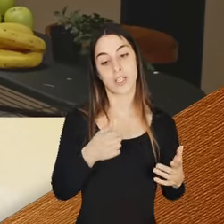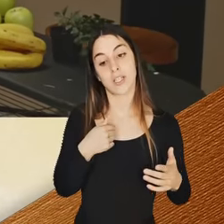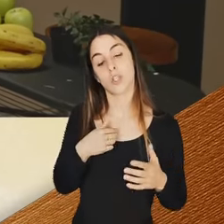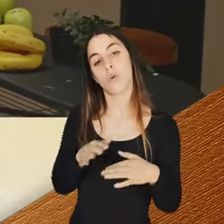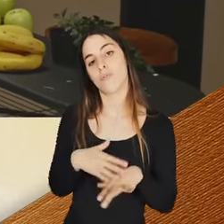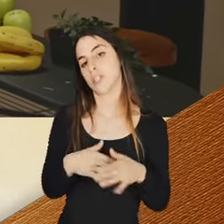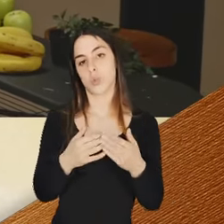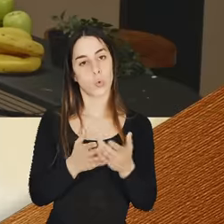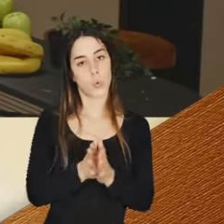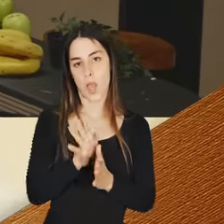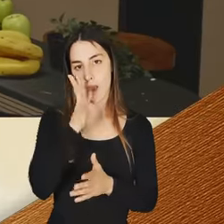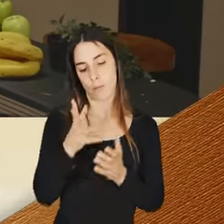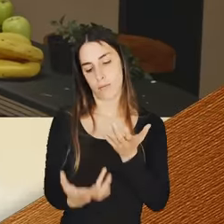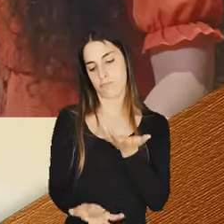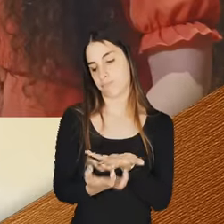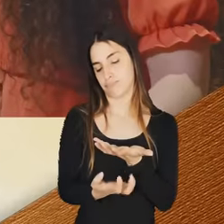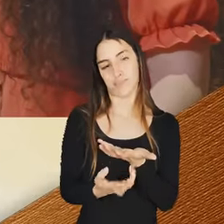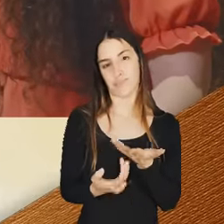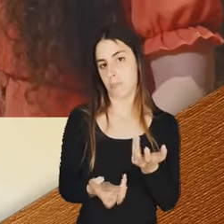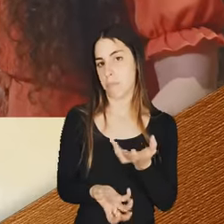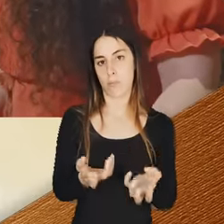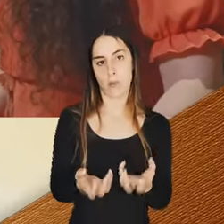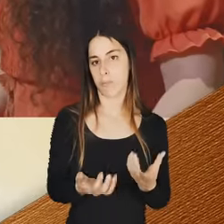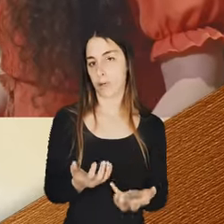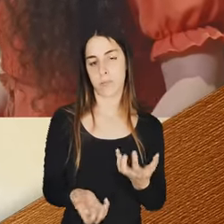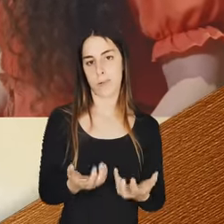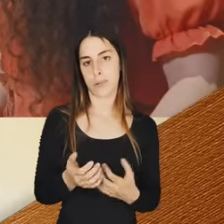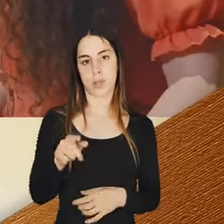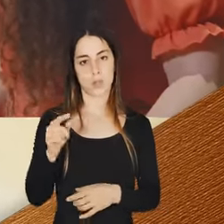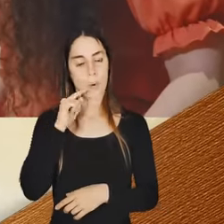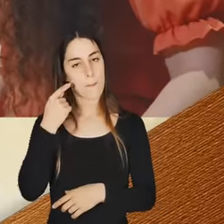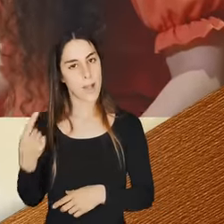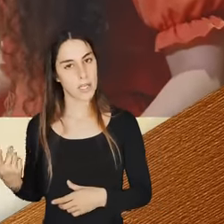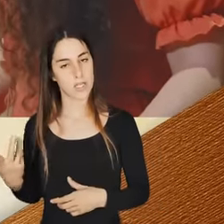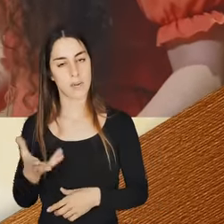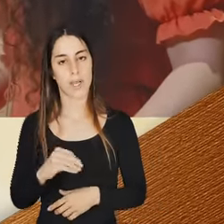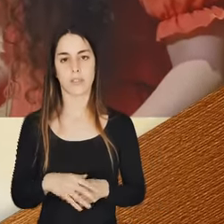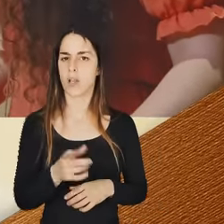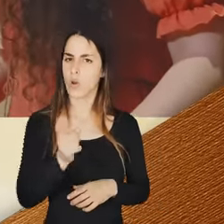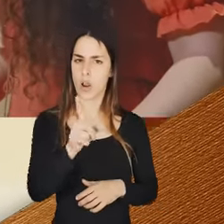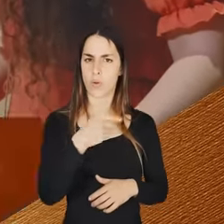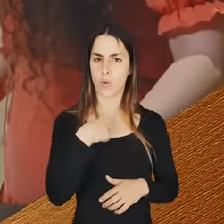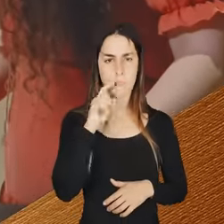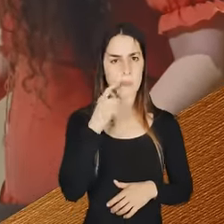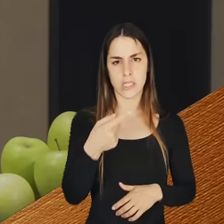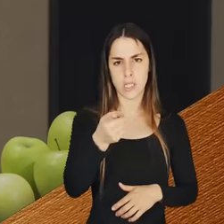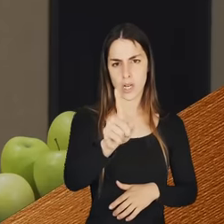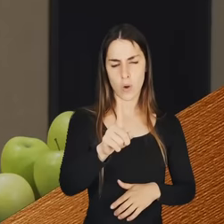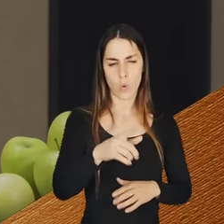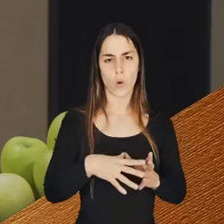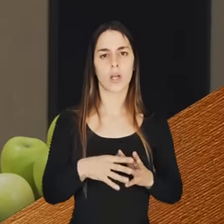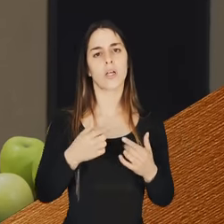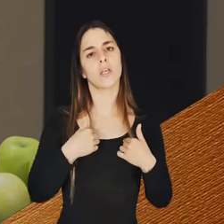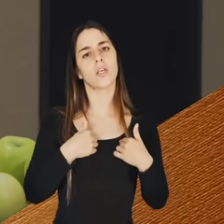tudo. É? Portanto, está aqui... Como assim? Cozeste a massa e o que é que fizeste com o resto? Não cozi massa, eu cozinhei